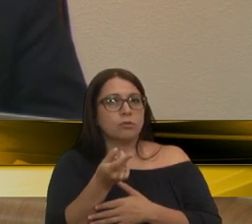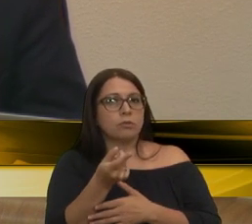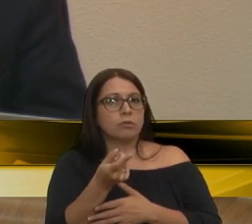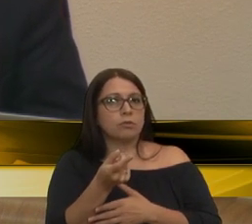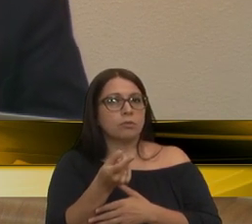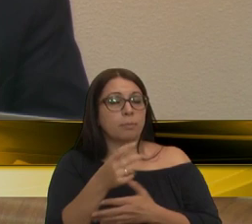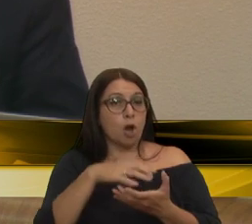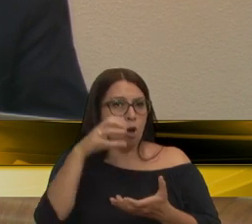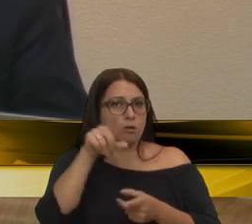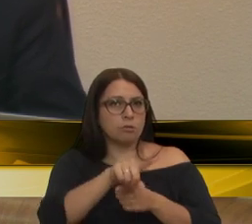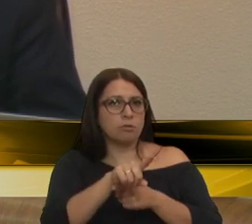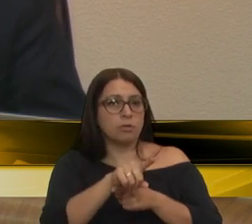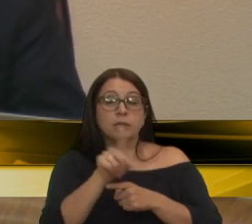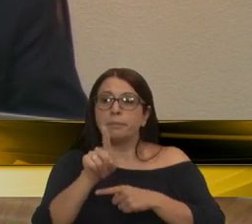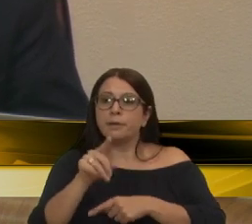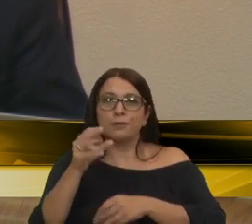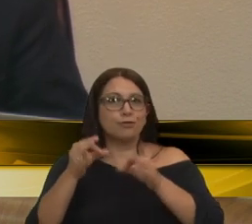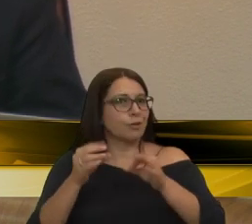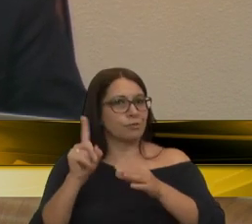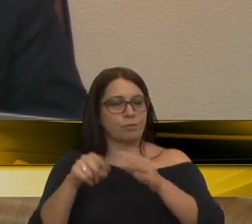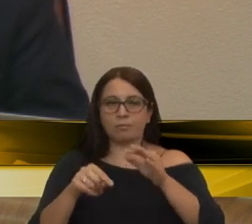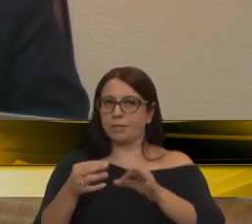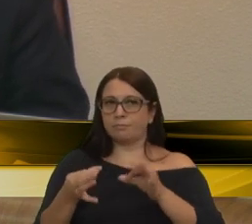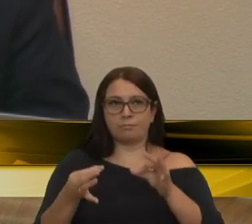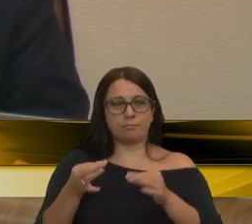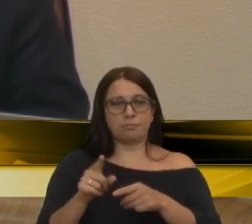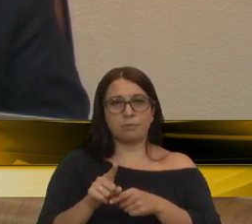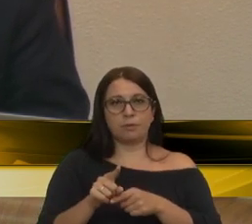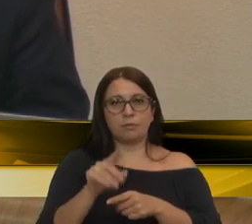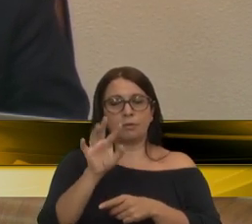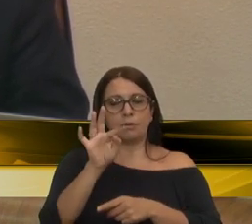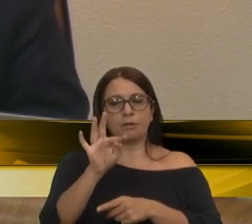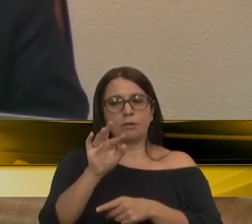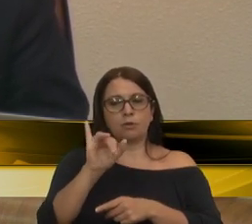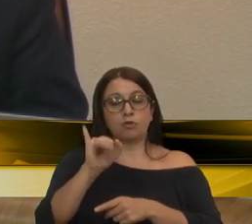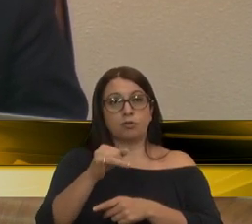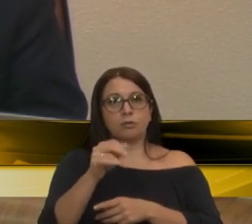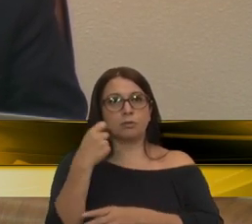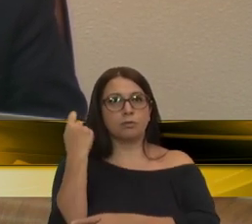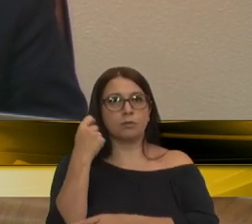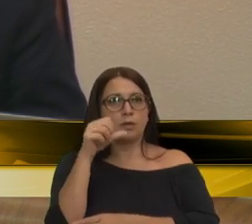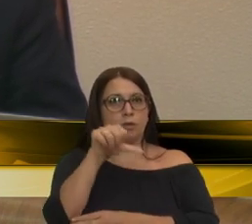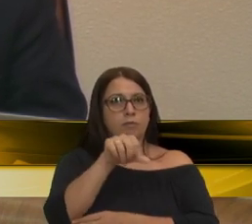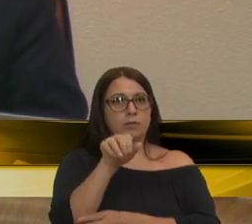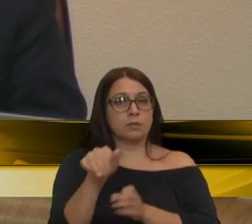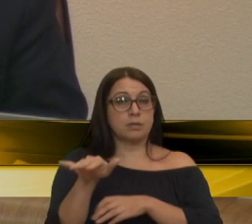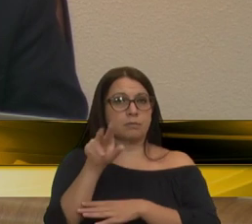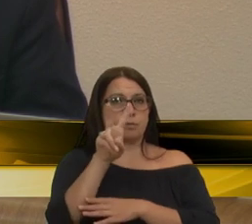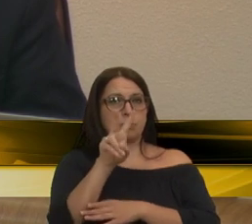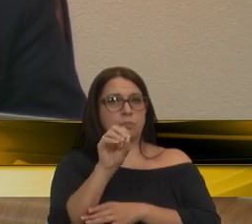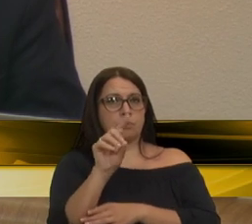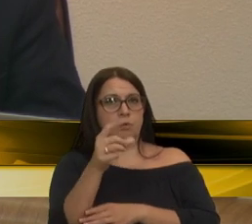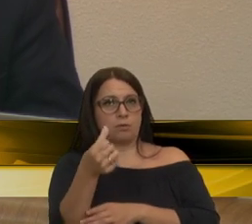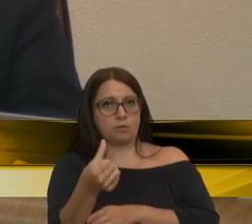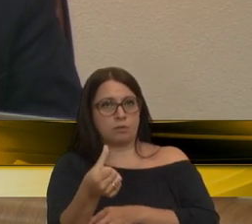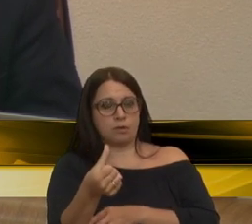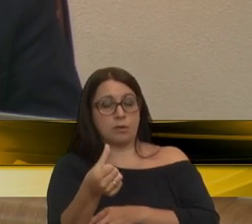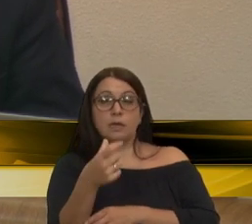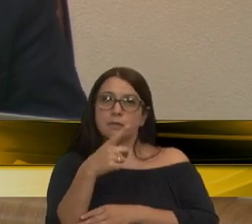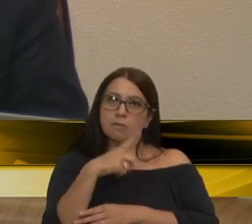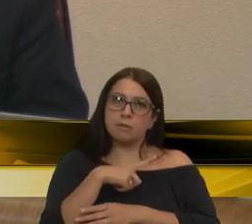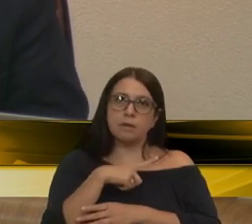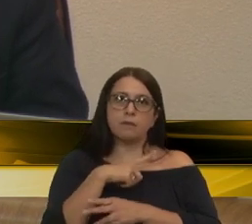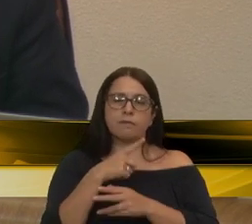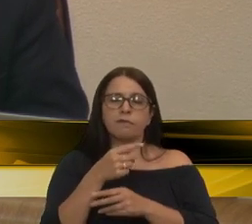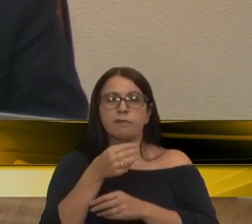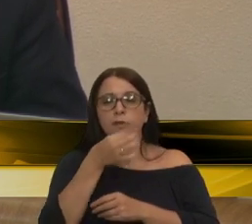maior, entretanto julgado improcedente pelo TJRS em 9 de setembro de 2016. Houve